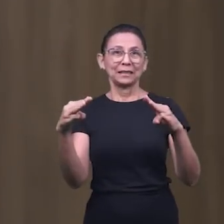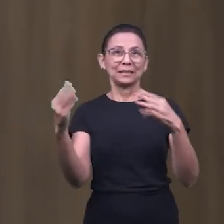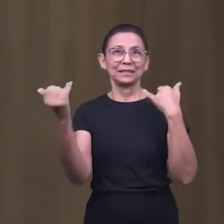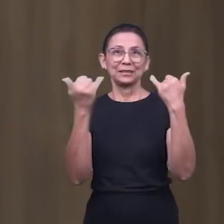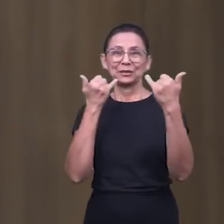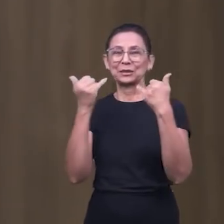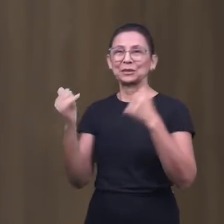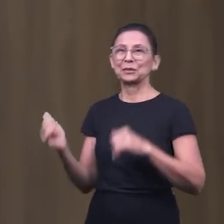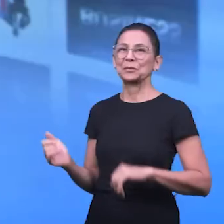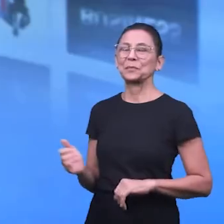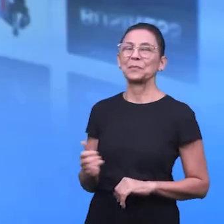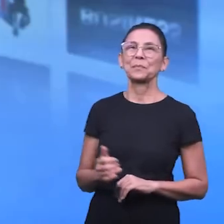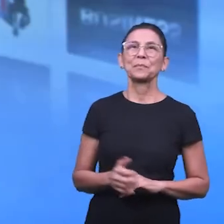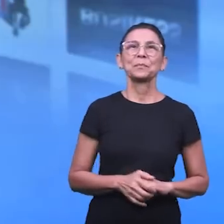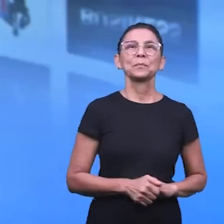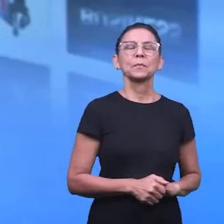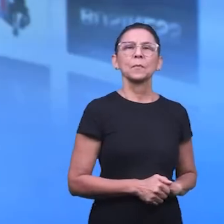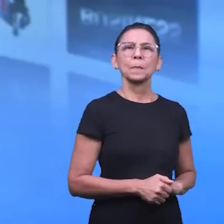Maranhão News.